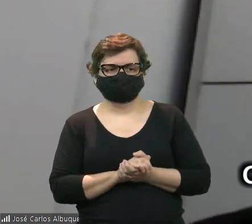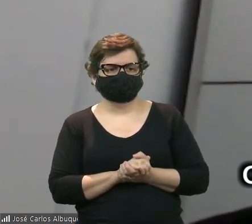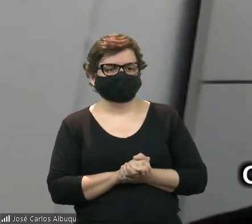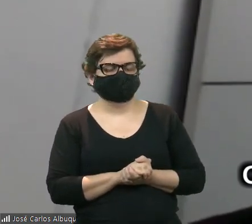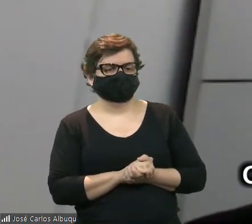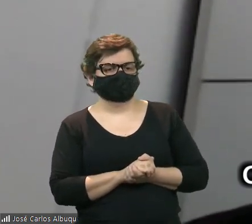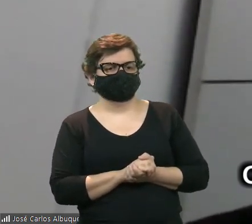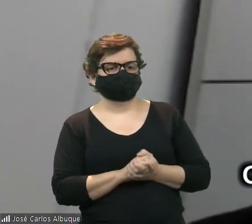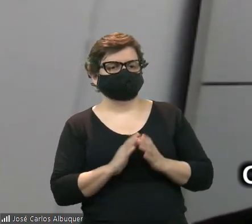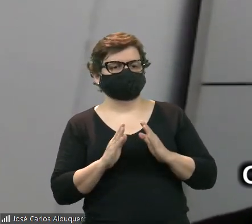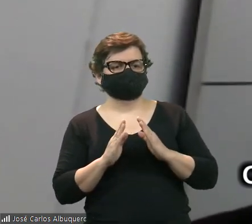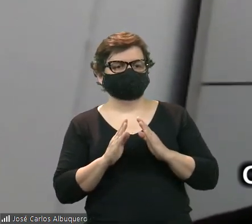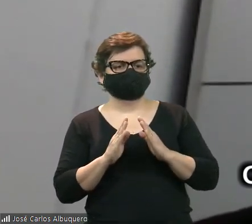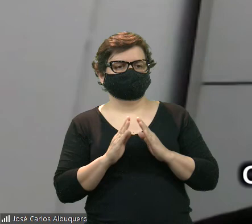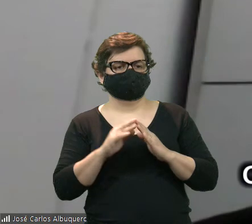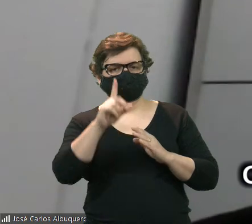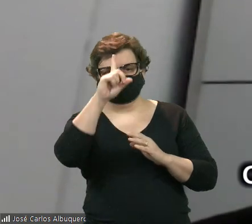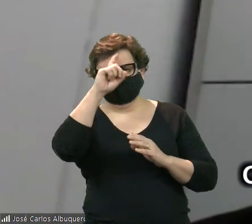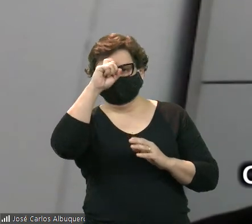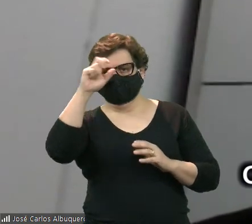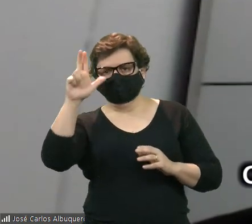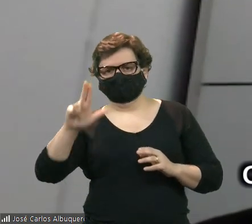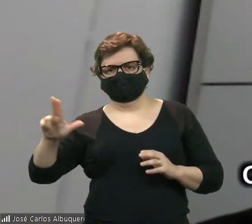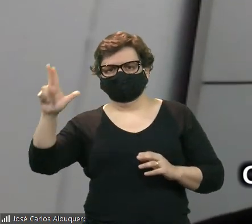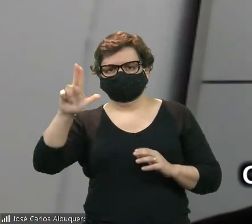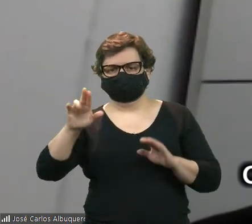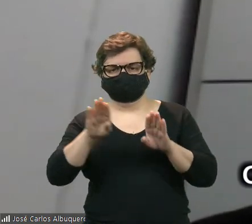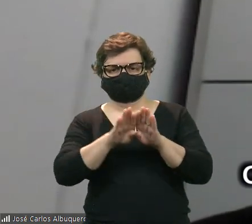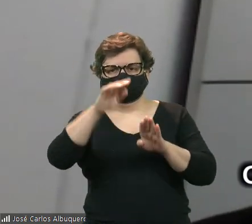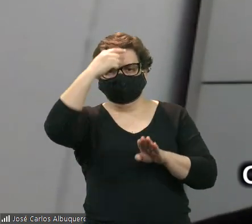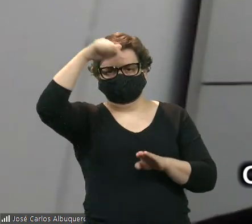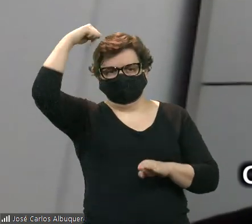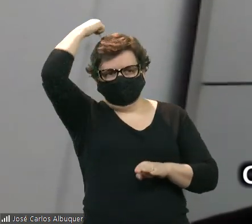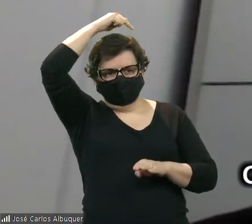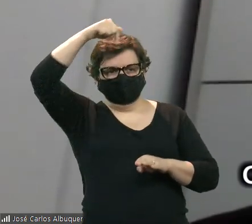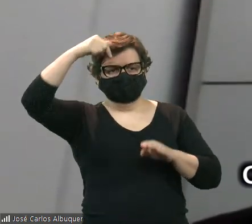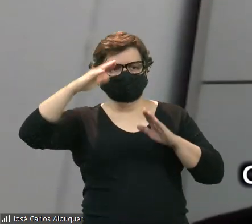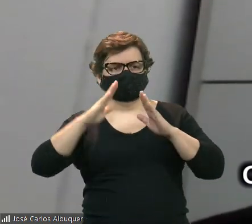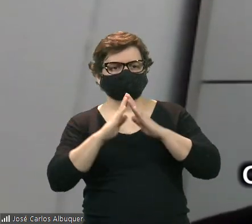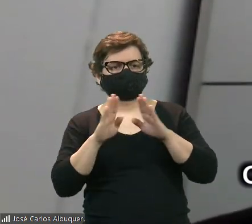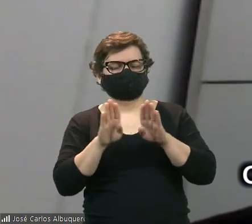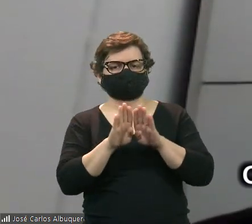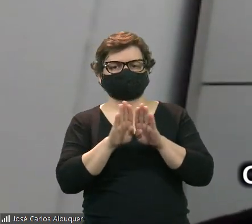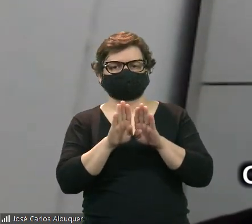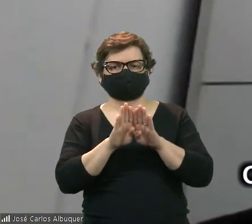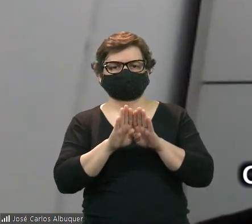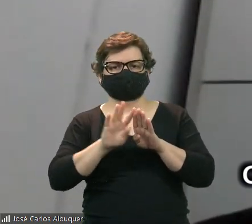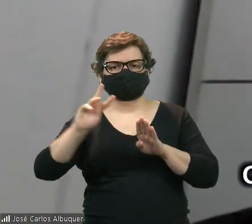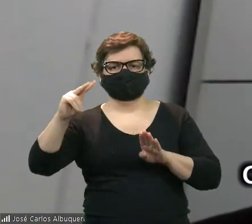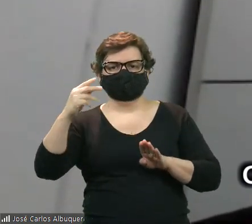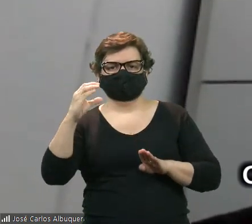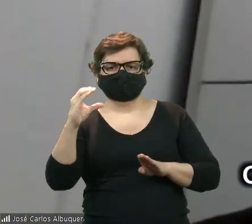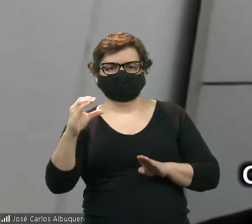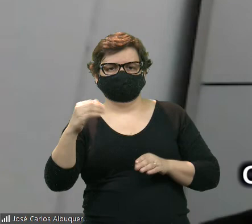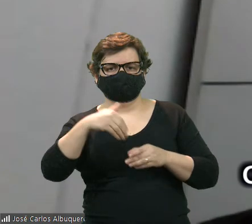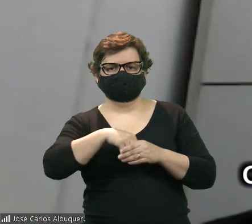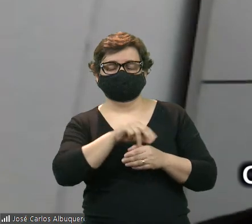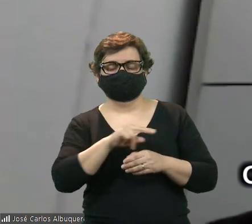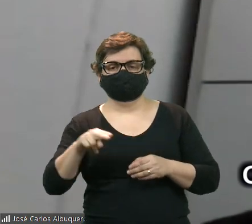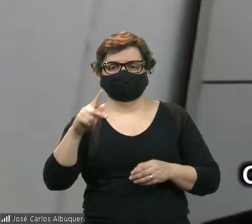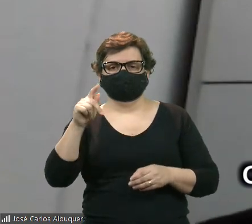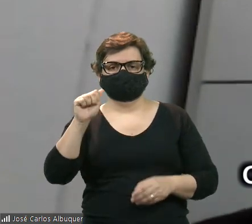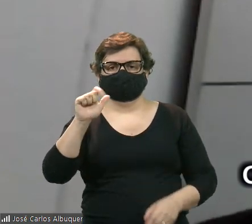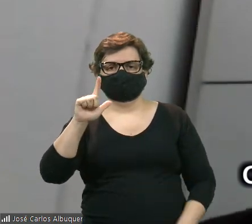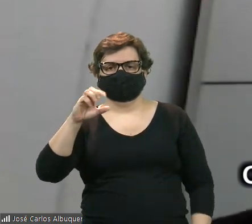o Hospital da Unimar, parabenizar a Santa Casa, parabenizar o HC Famema, em nome da doutora Paloma,